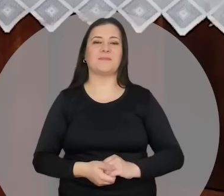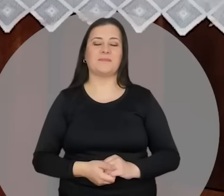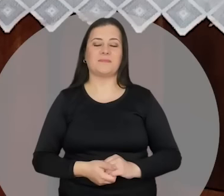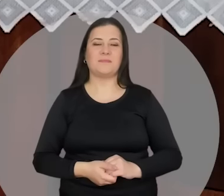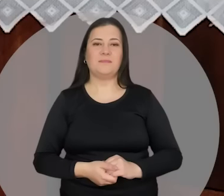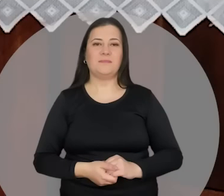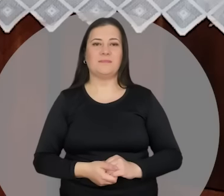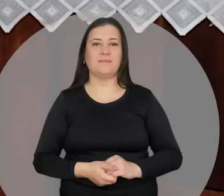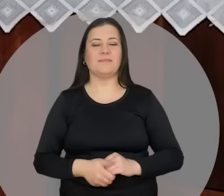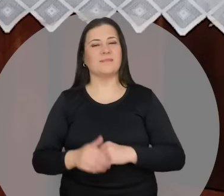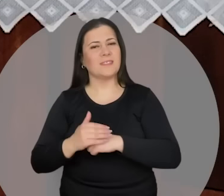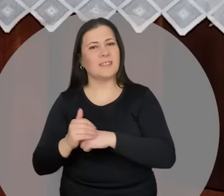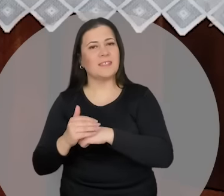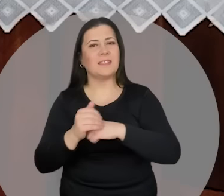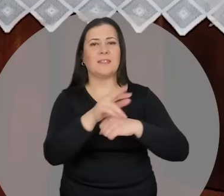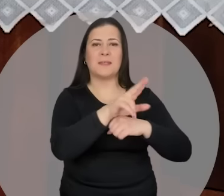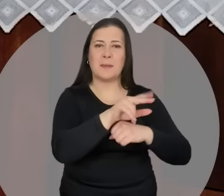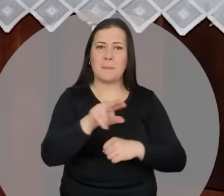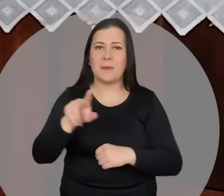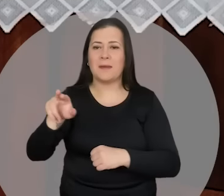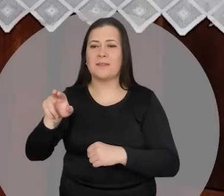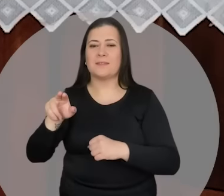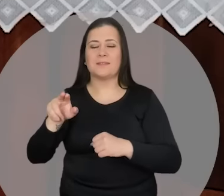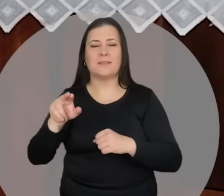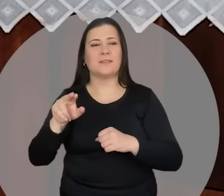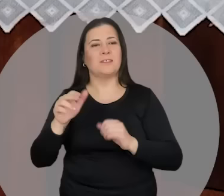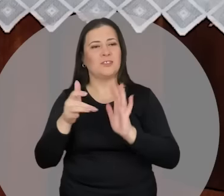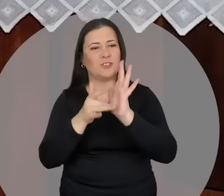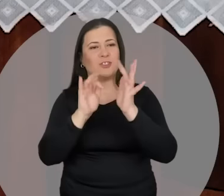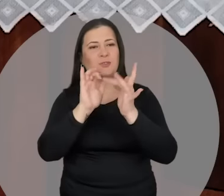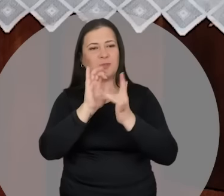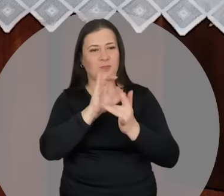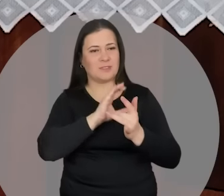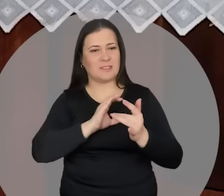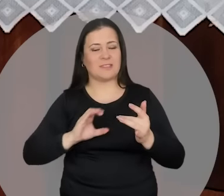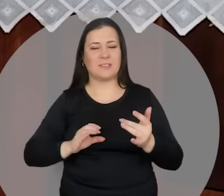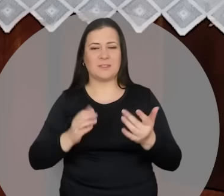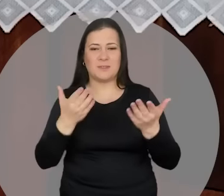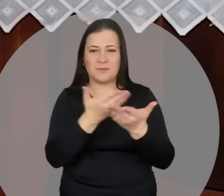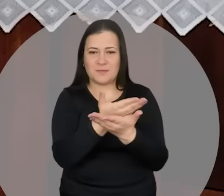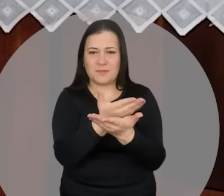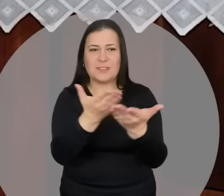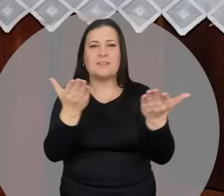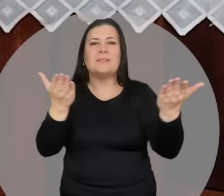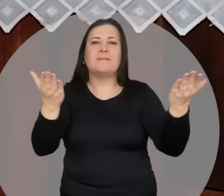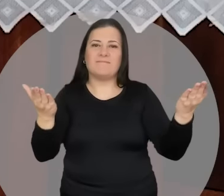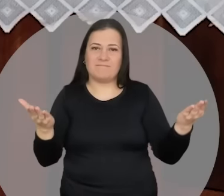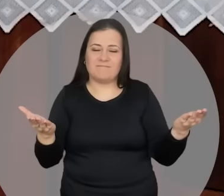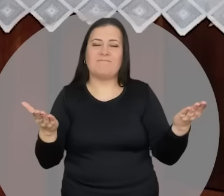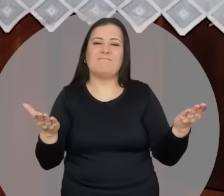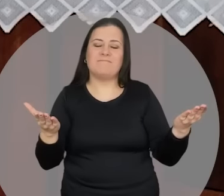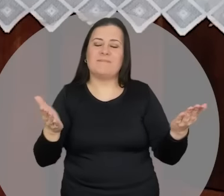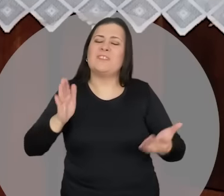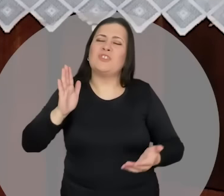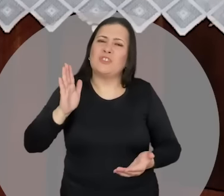Estimados irmãos, estimadas irmãs em Cristo Jesus, quem de vocês